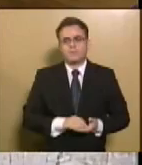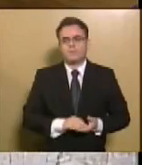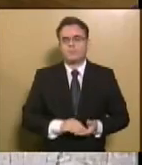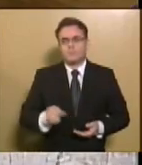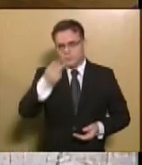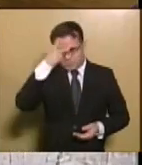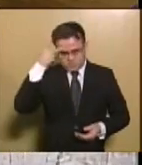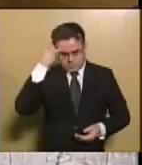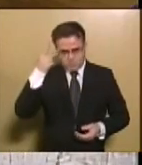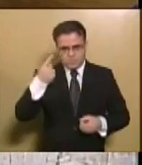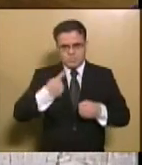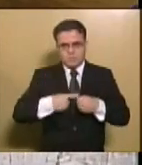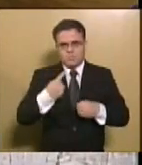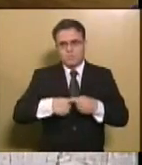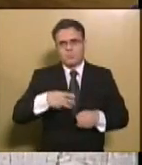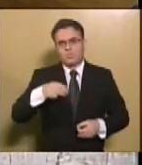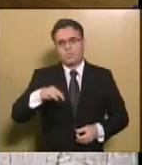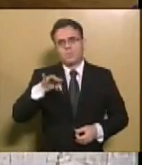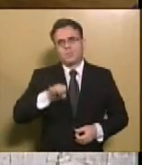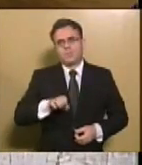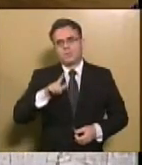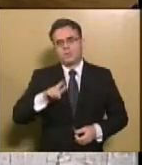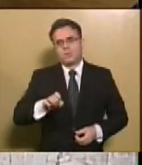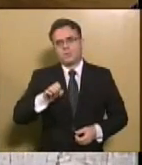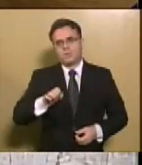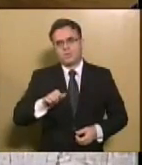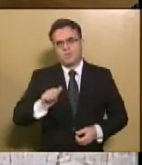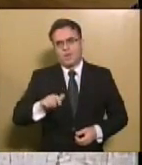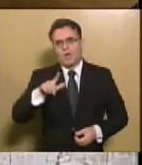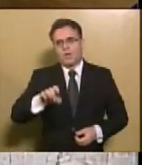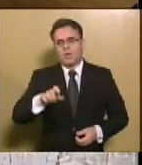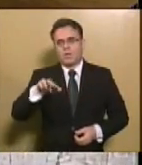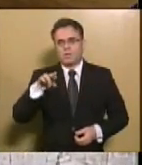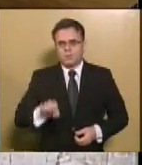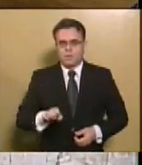prefeita de Monte Alegre, pelo transcurso do seu aniversário que ocorreu no dia 3